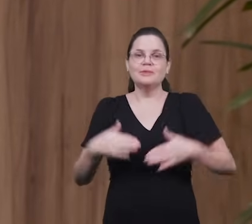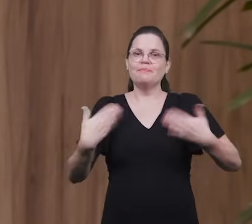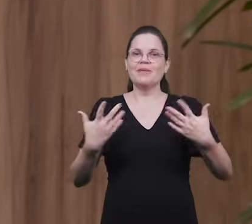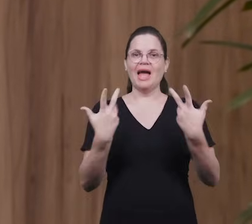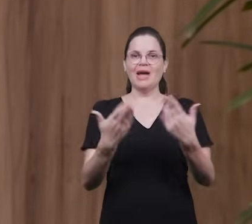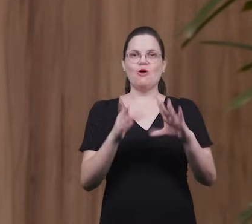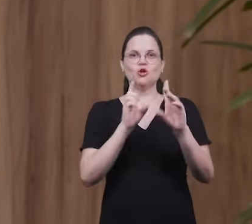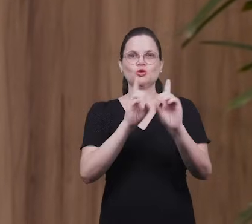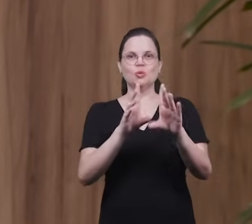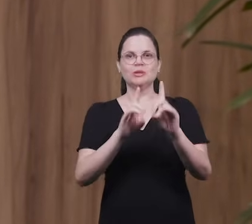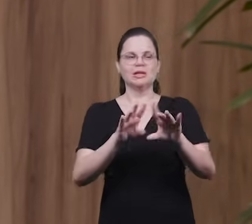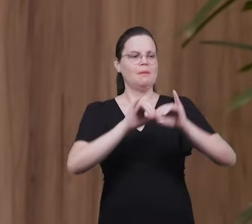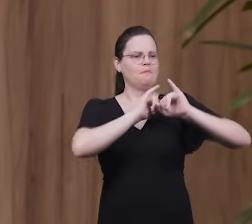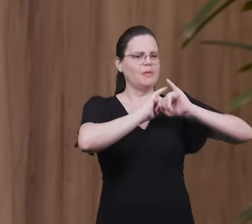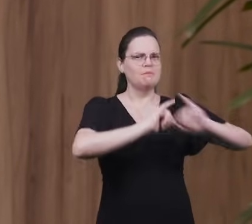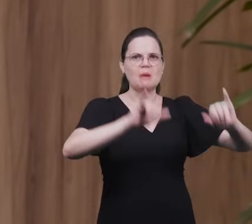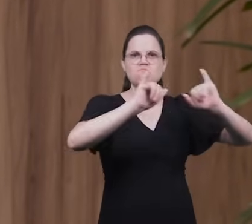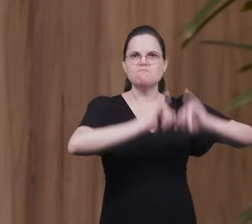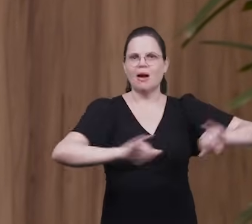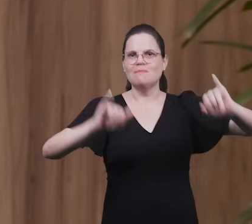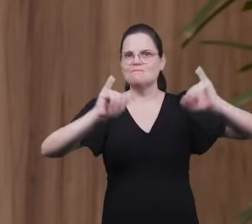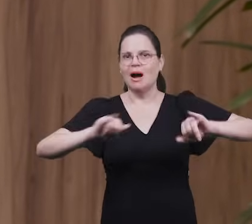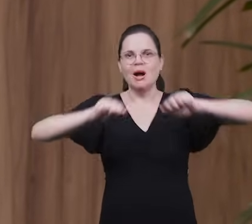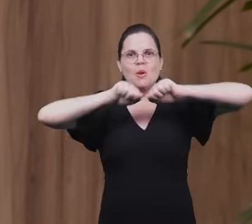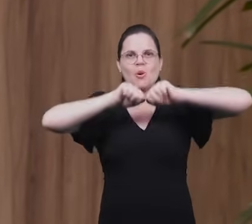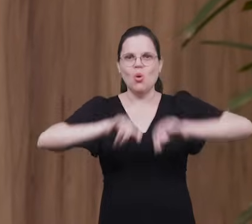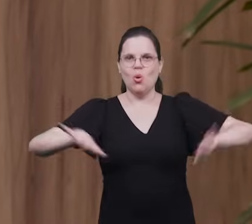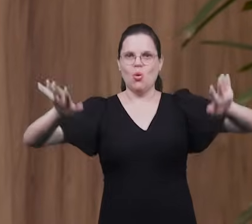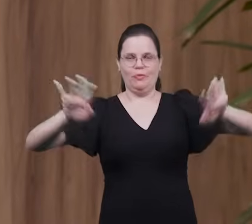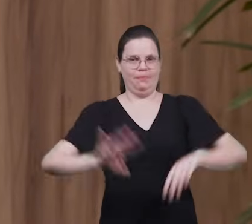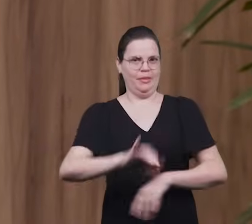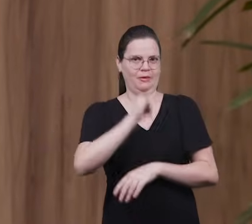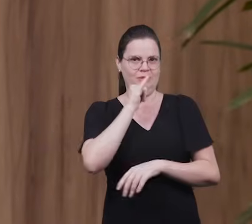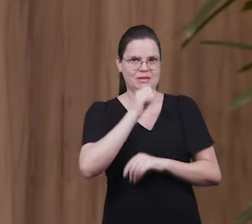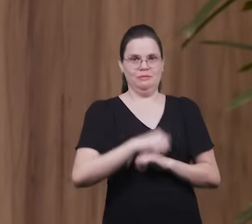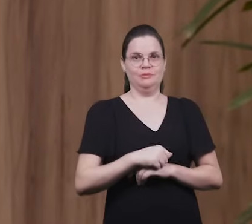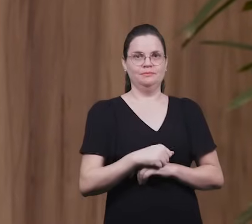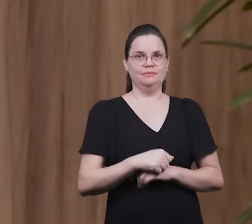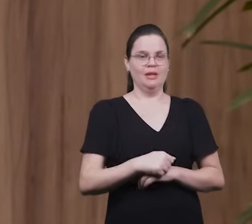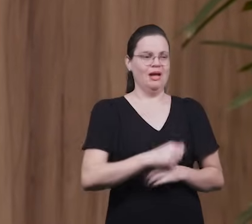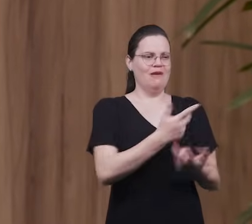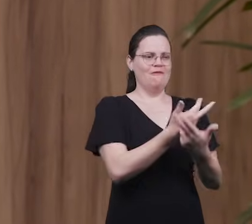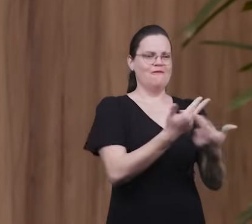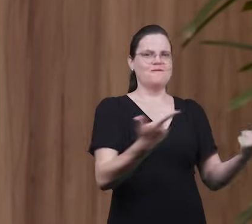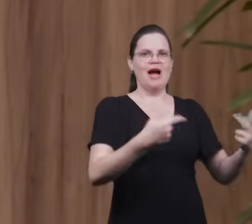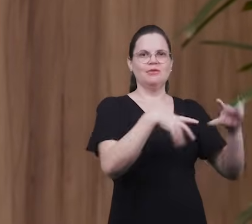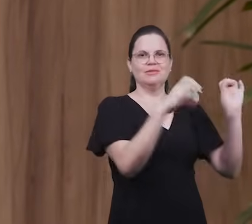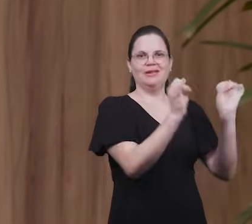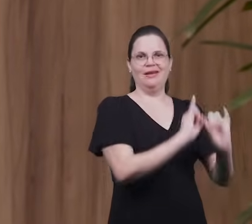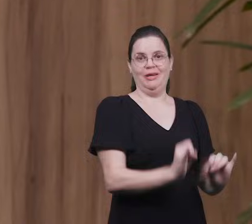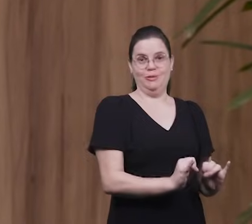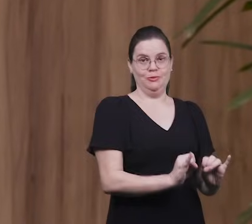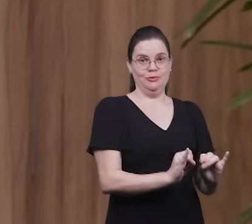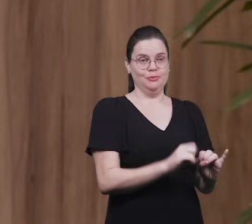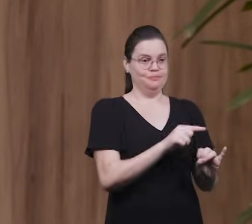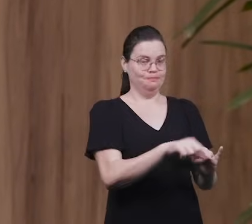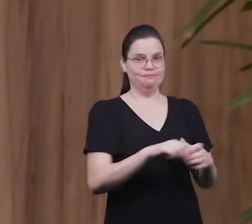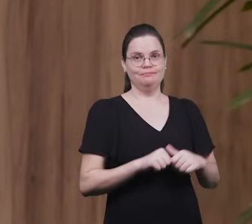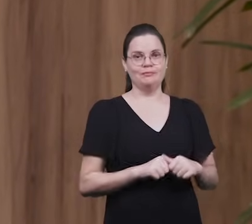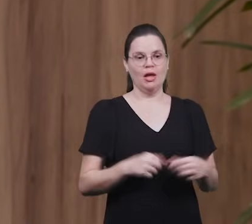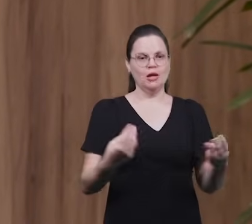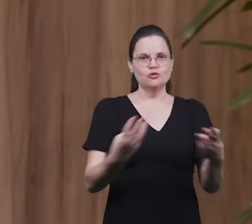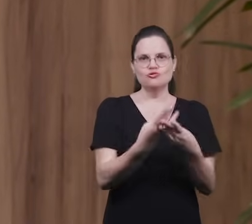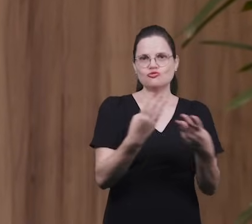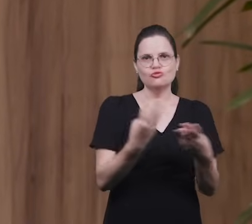ela enfrentou oposições. Exemplo, o politeísmo na época, o judaísmo, que não cria